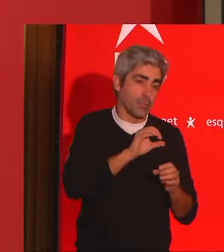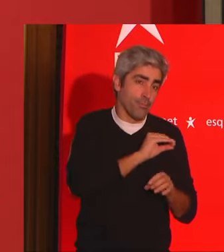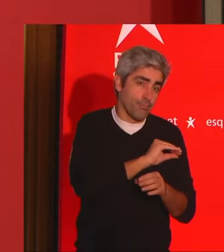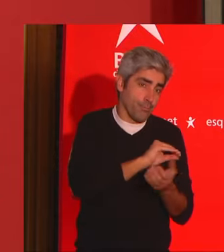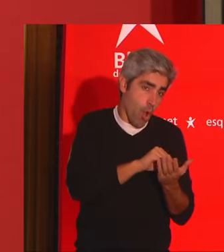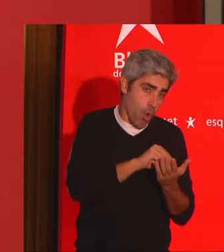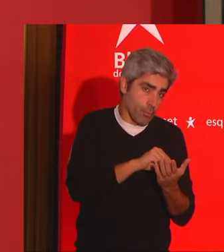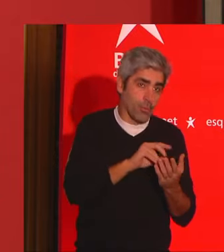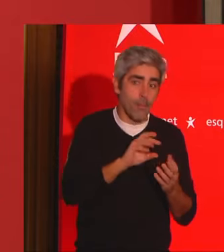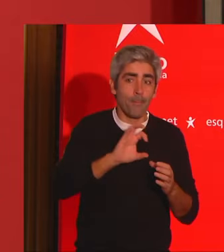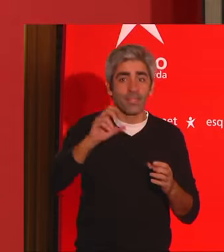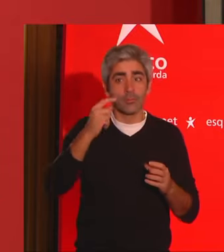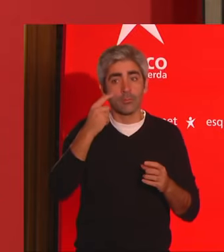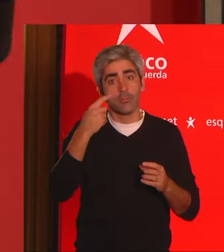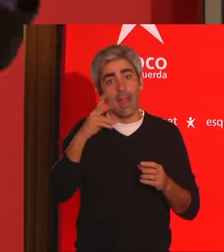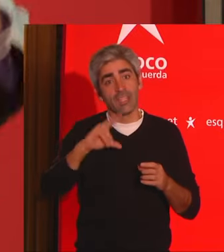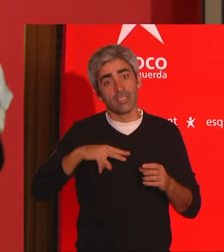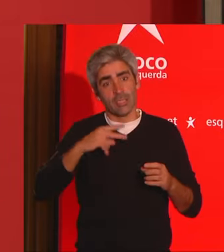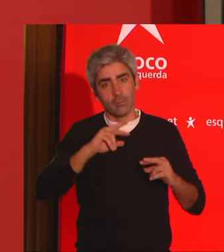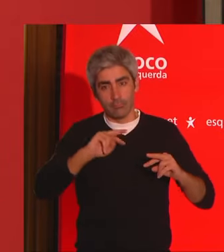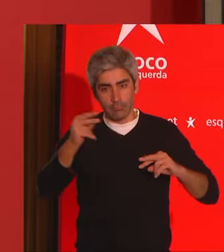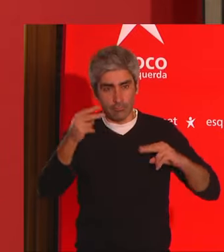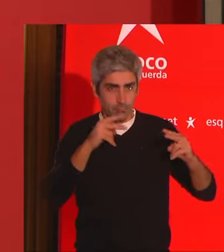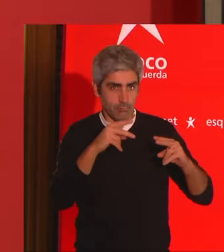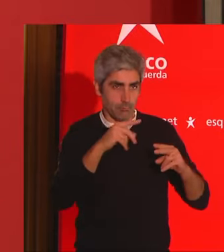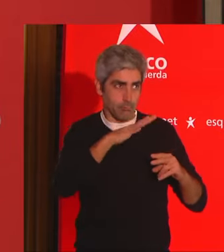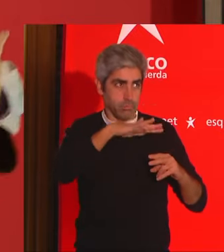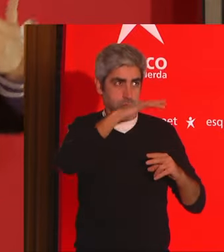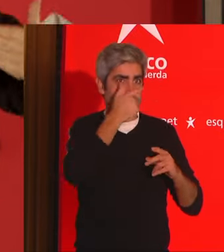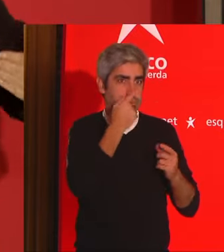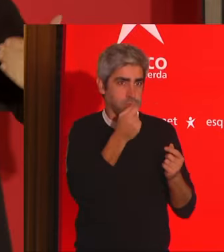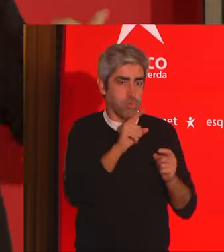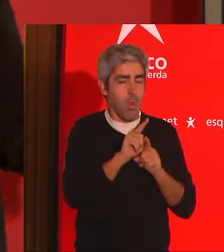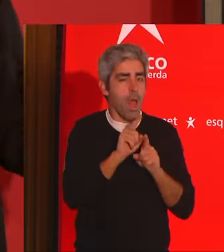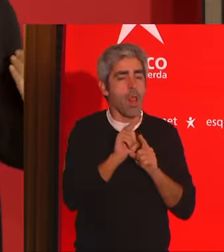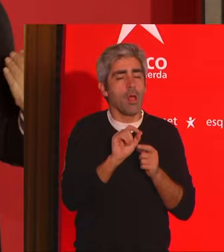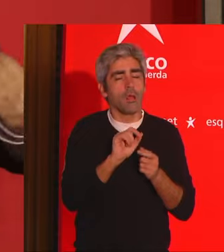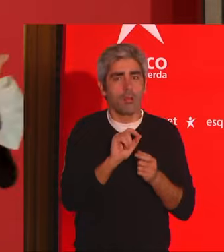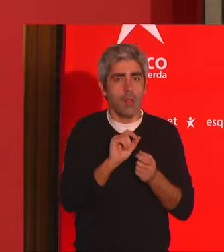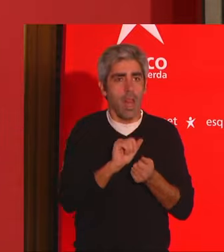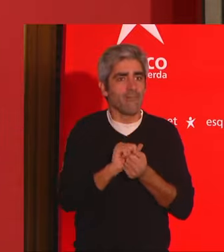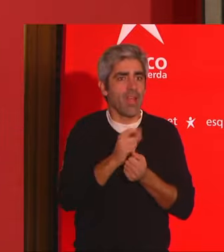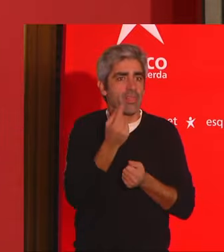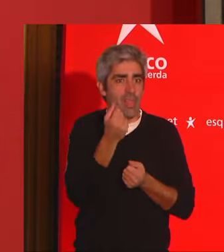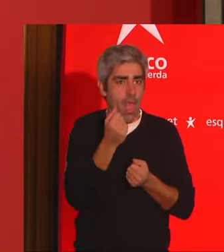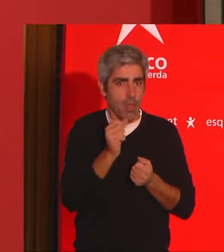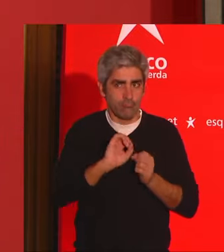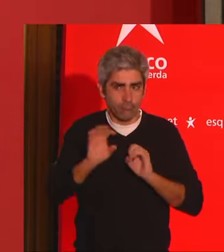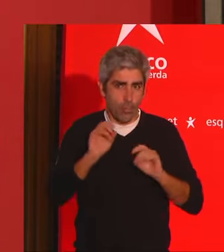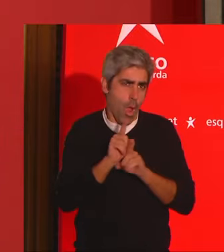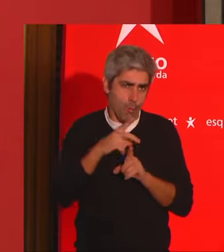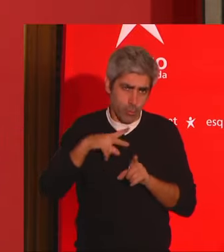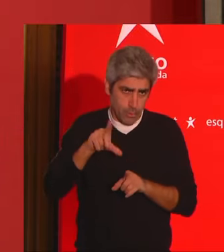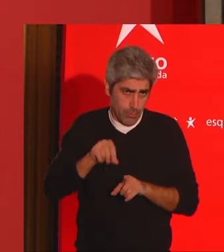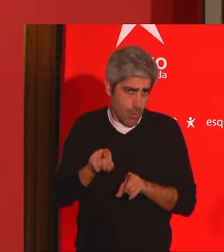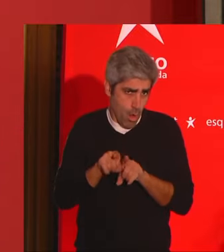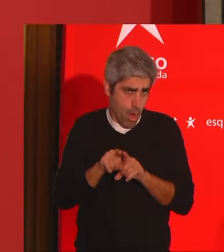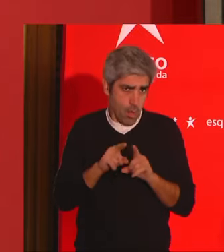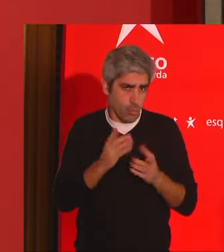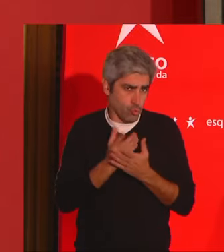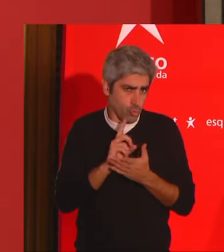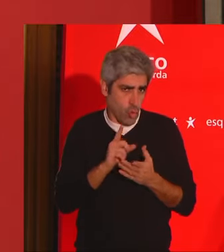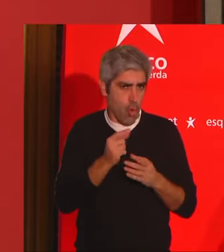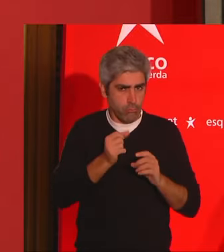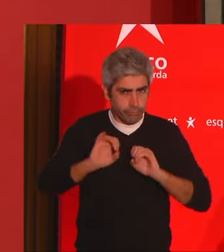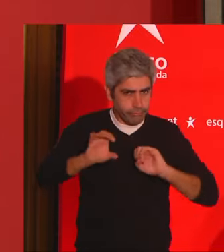o que fazia as cleptocracias usarem as máquinas de lavar dinheiro como Portugal e não só para